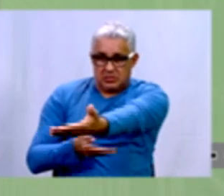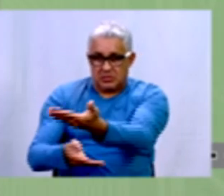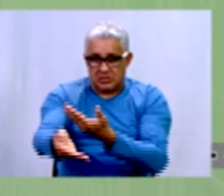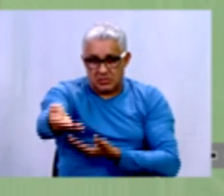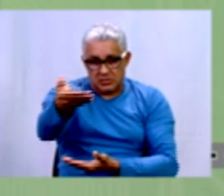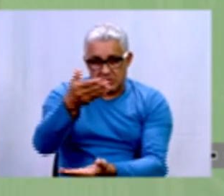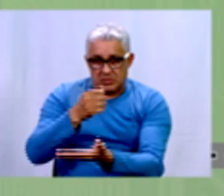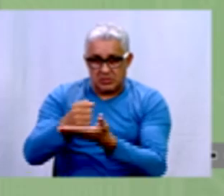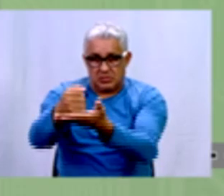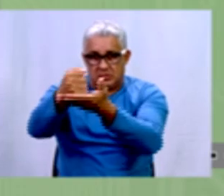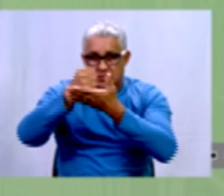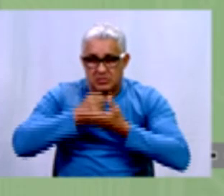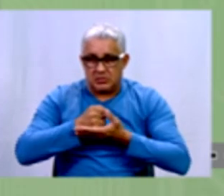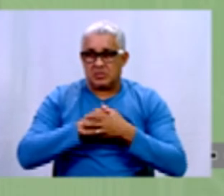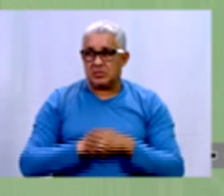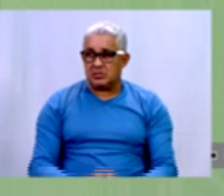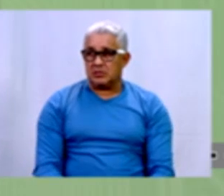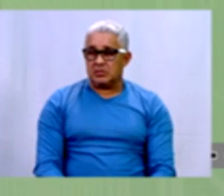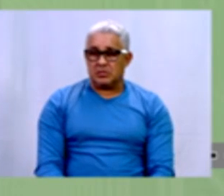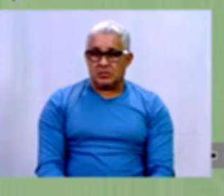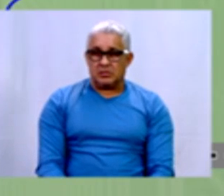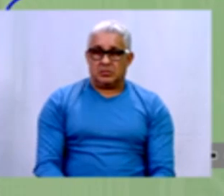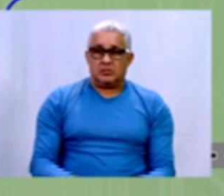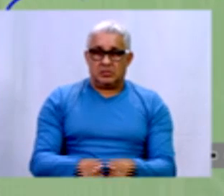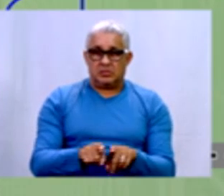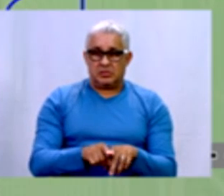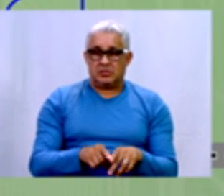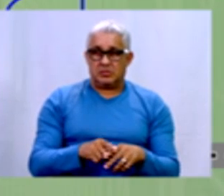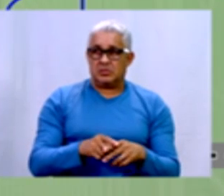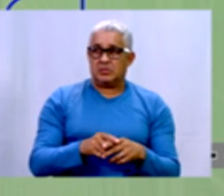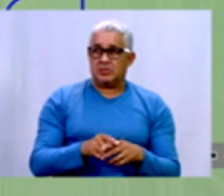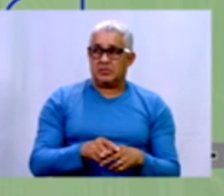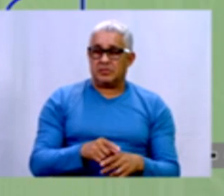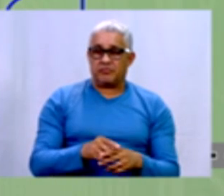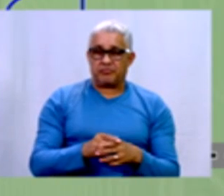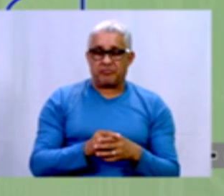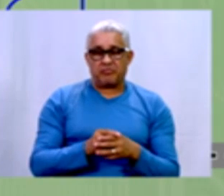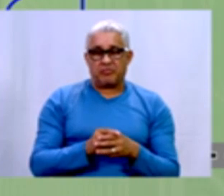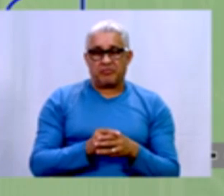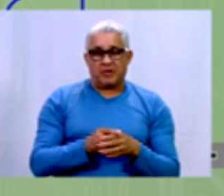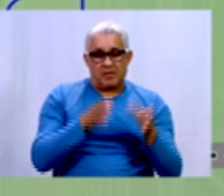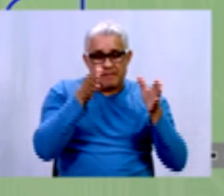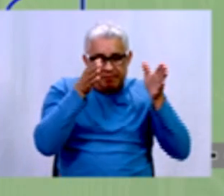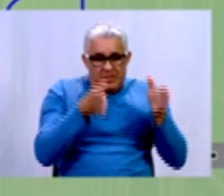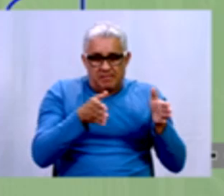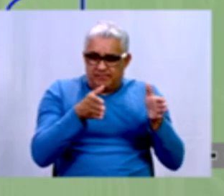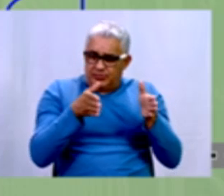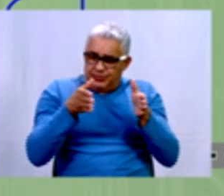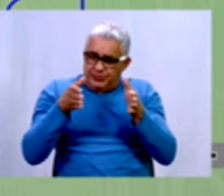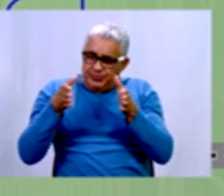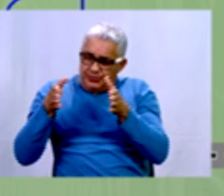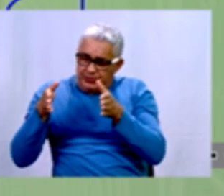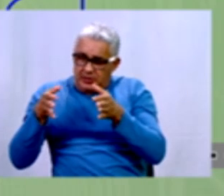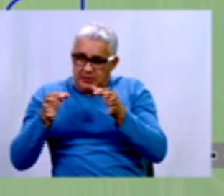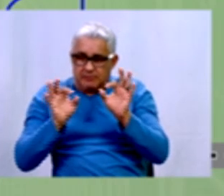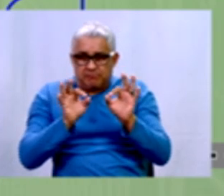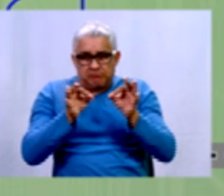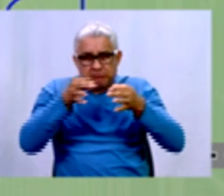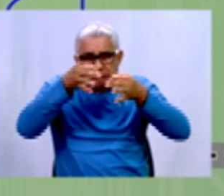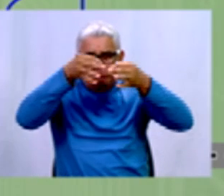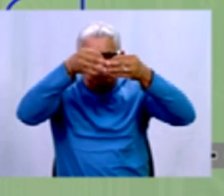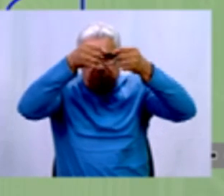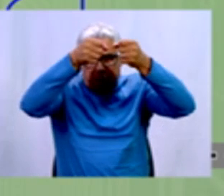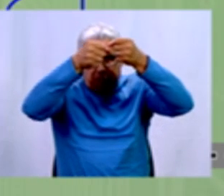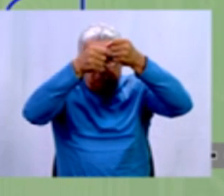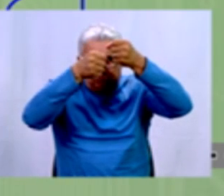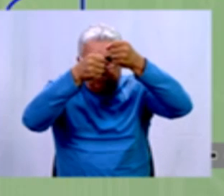Em vez de seguir um plano nos mínimos detalhes, o